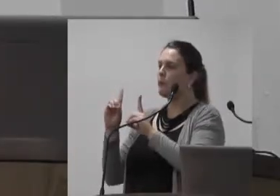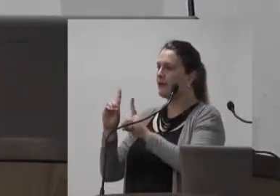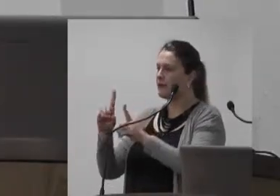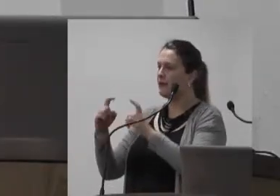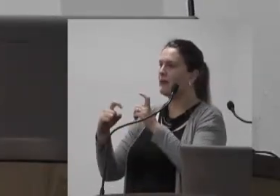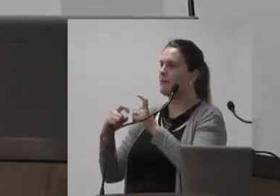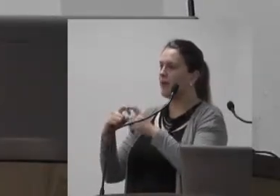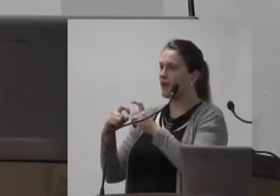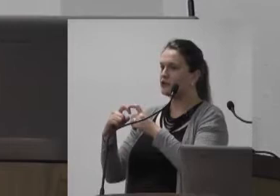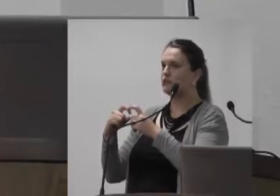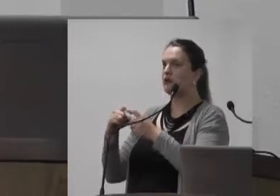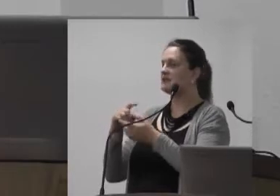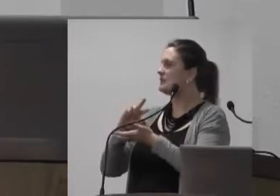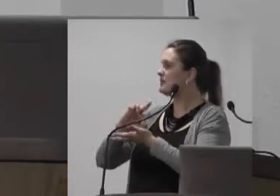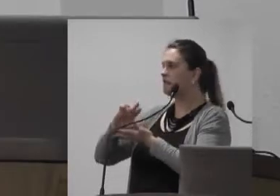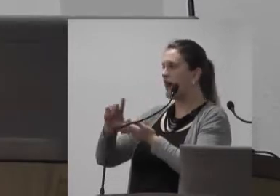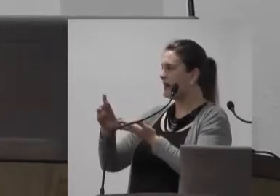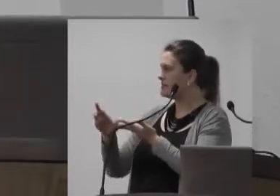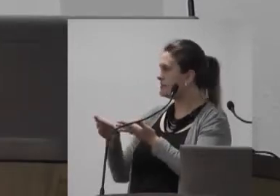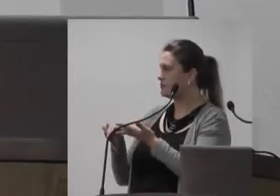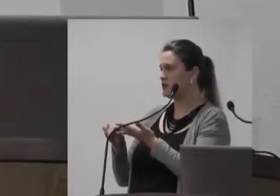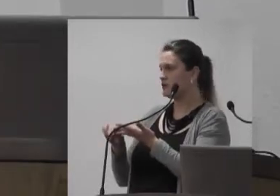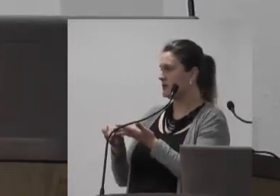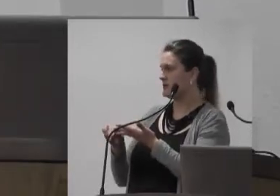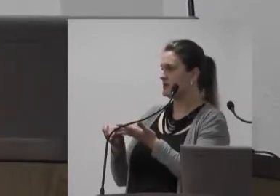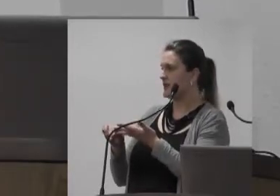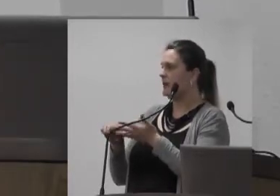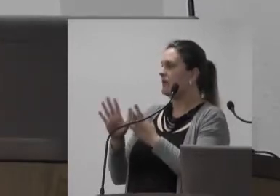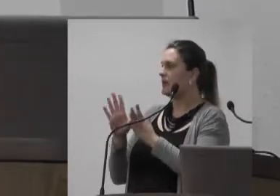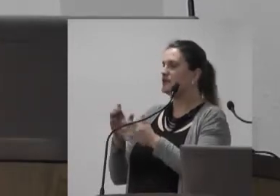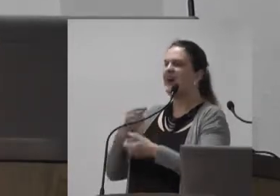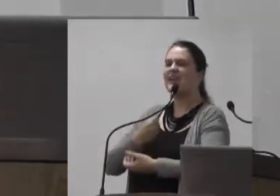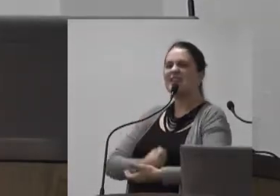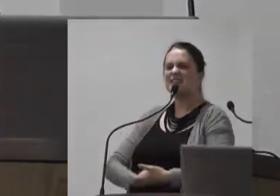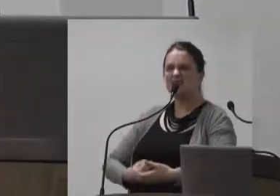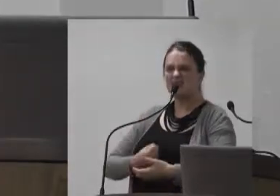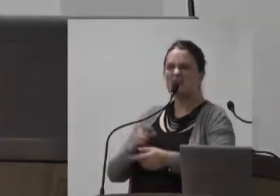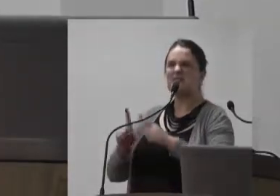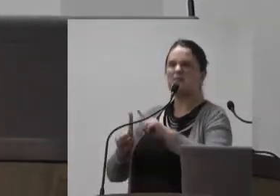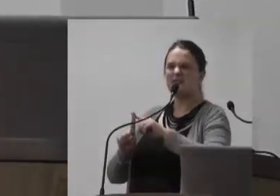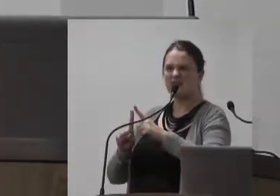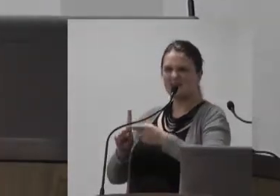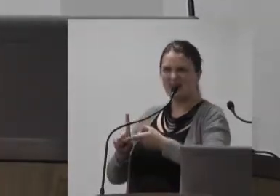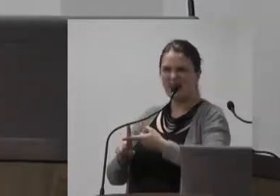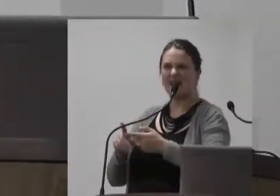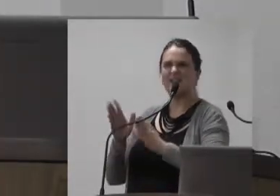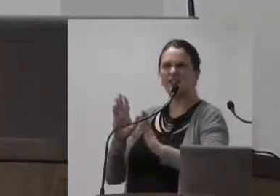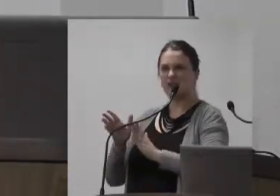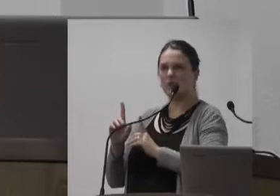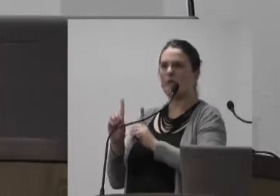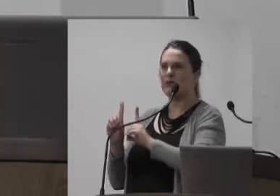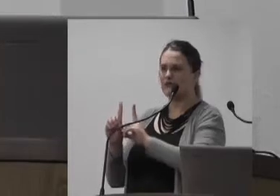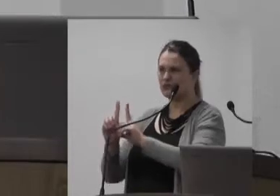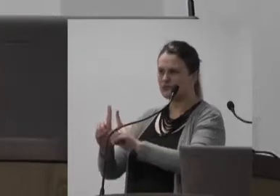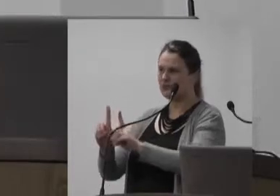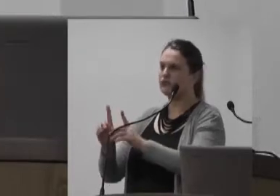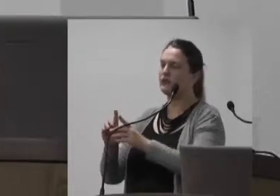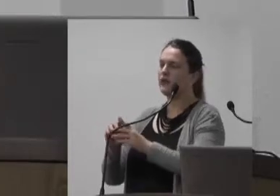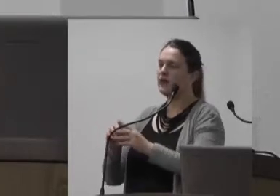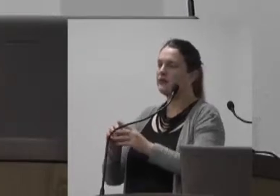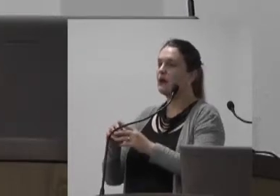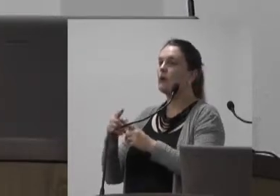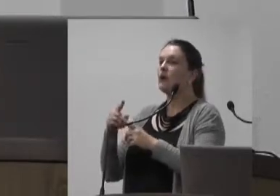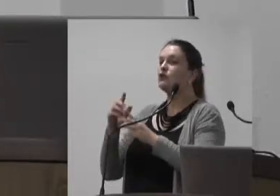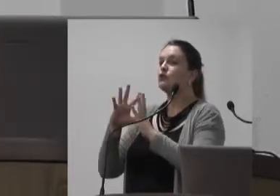já acompanhei em médico, assim, em várias situações, né? Já em exames de maternidade, já acompanhei